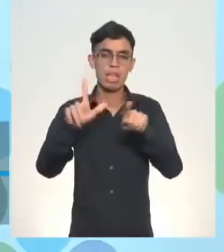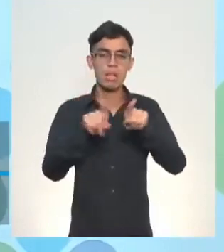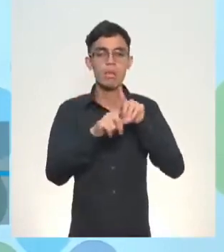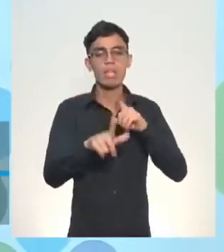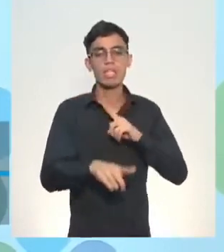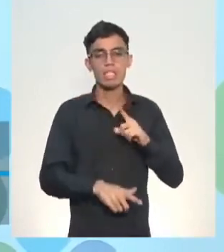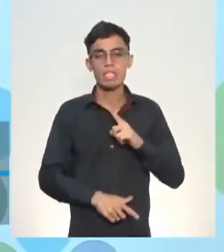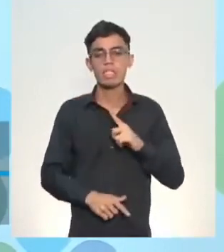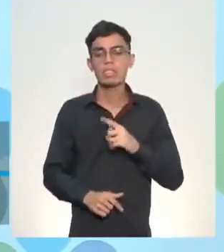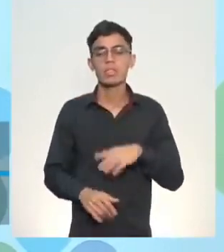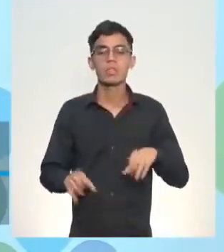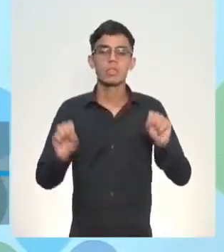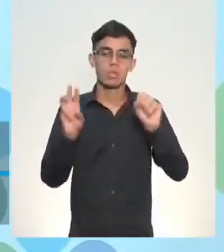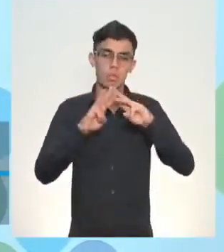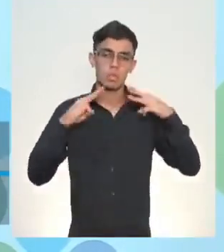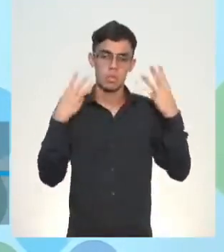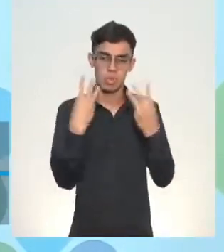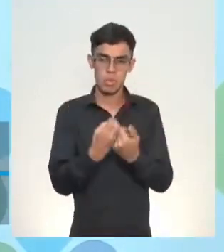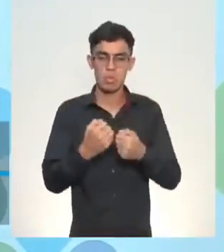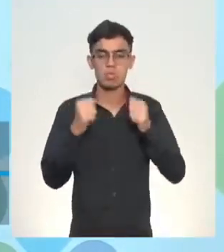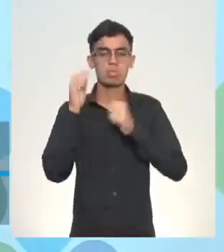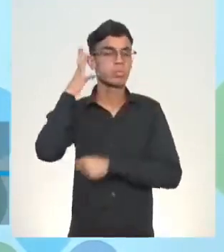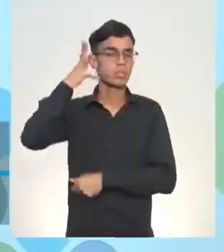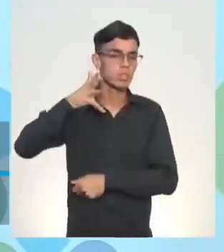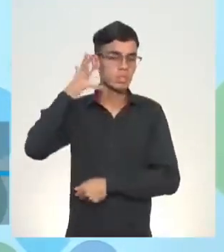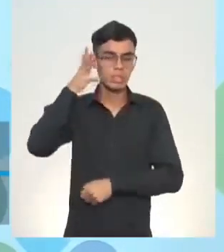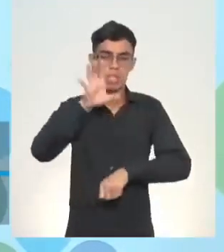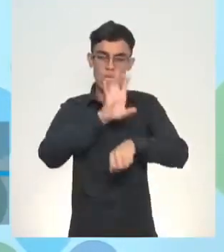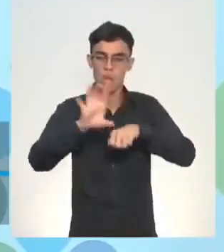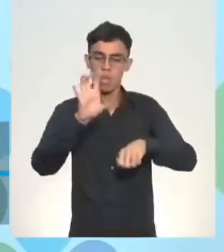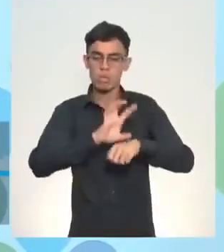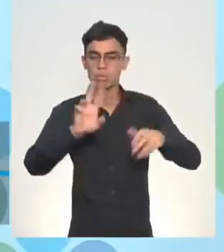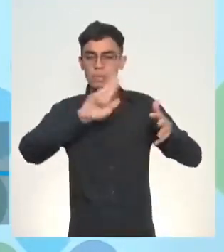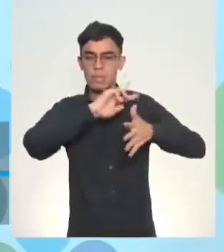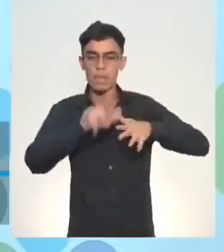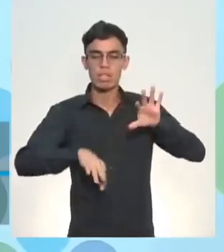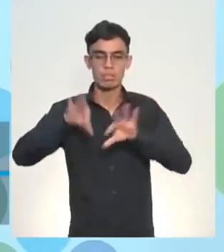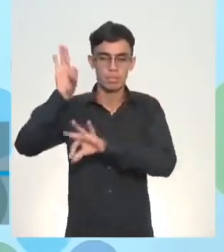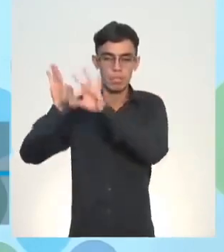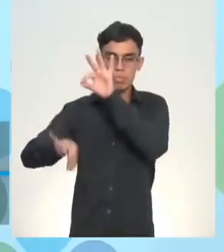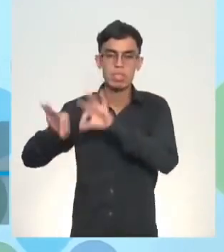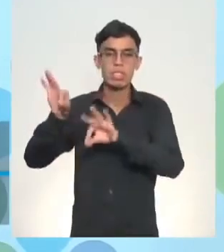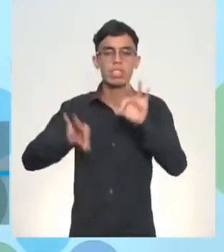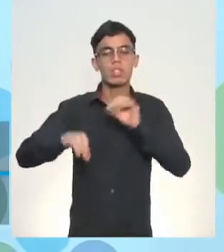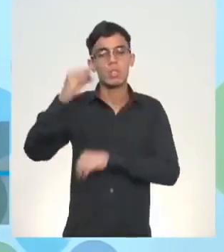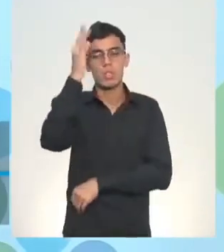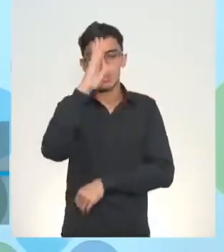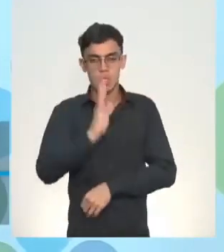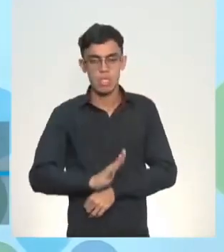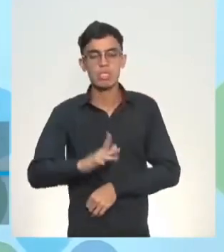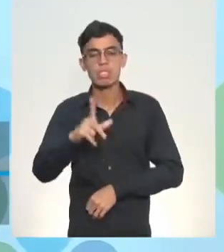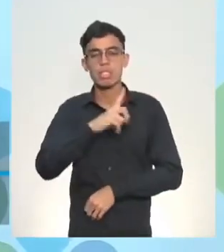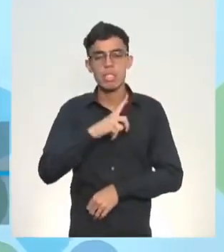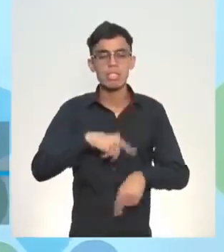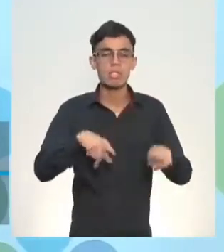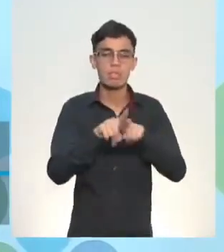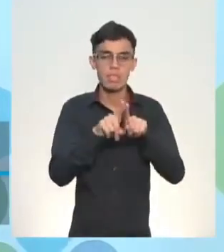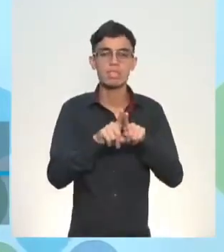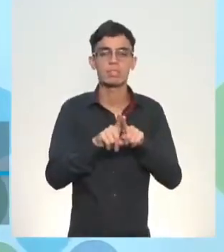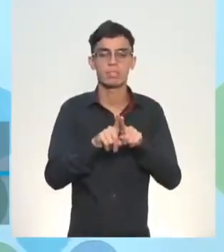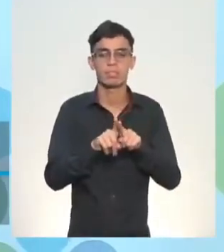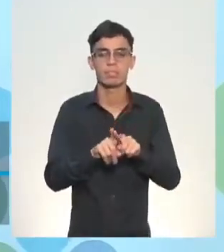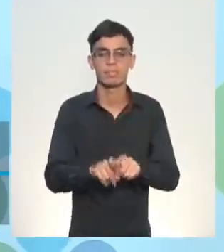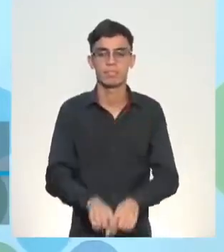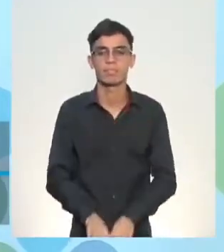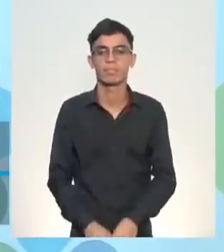também workshops, palestras, cursos diversos, né, oficinas, geralmente gratuitas, que são também,